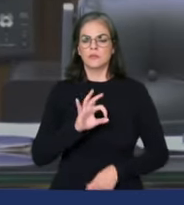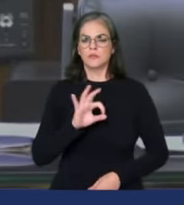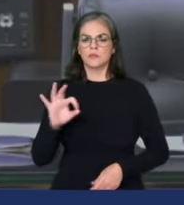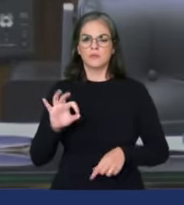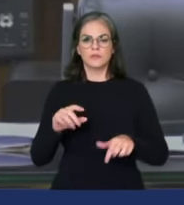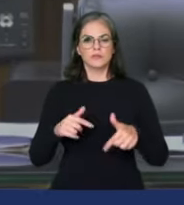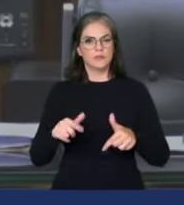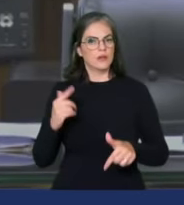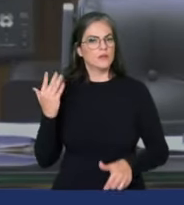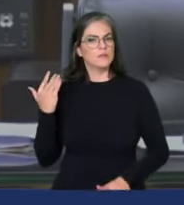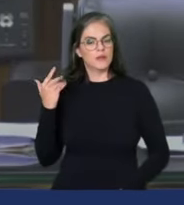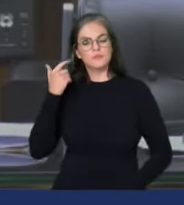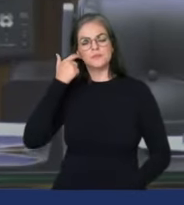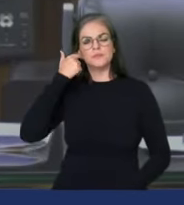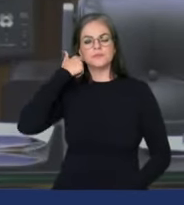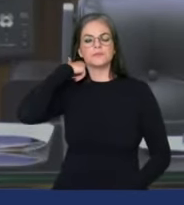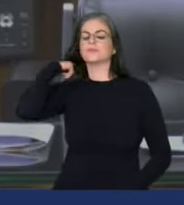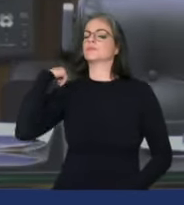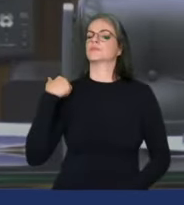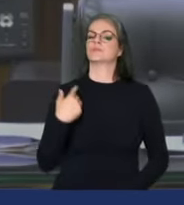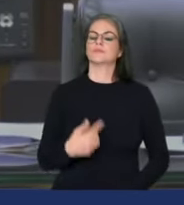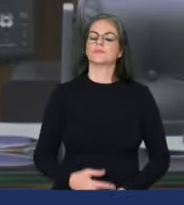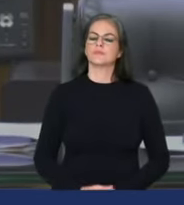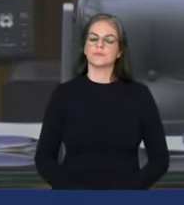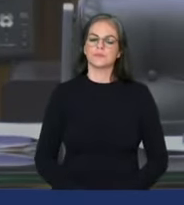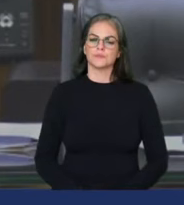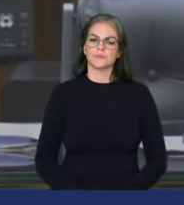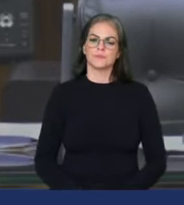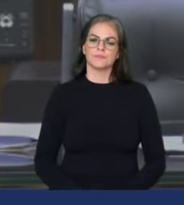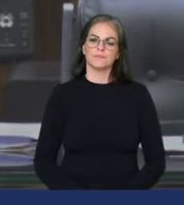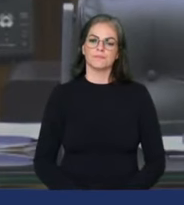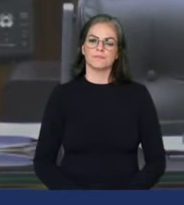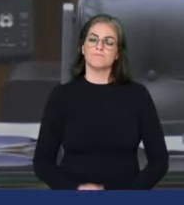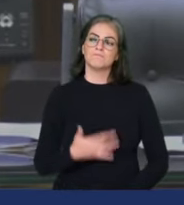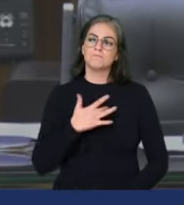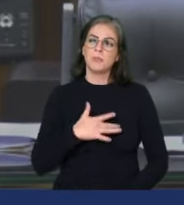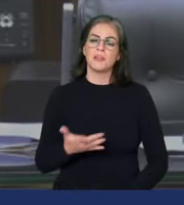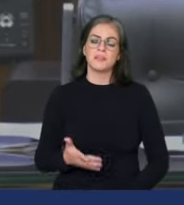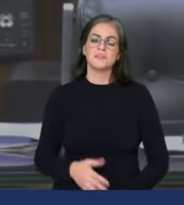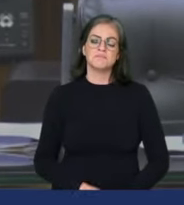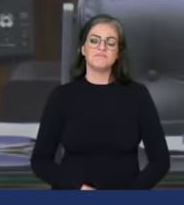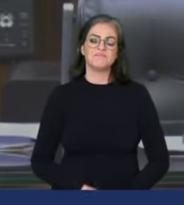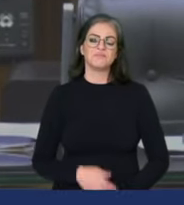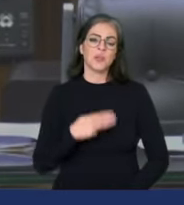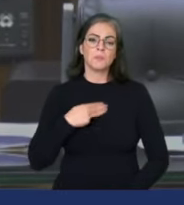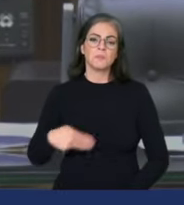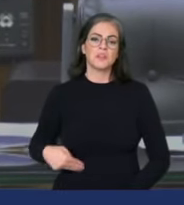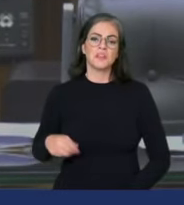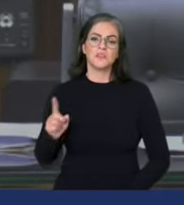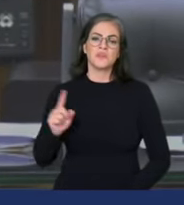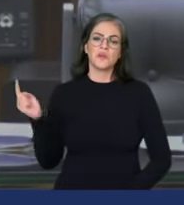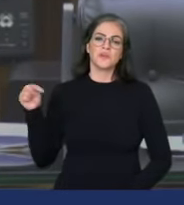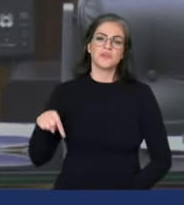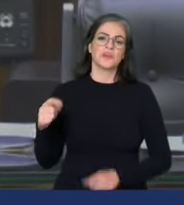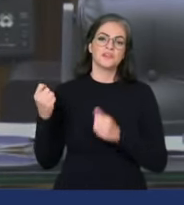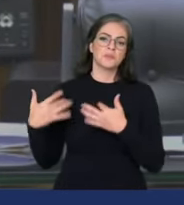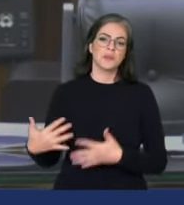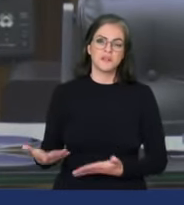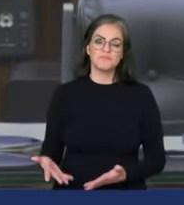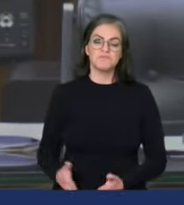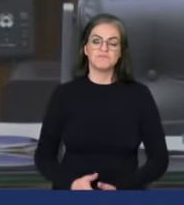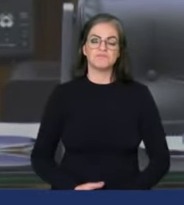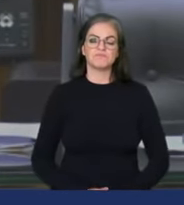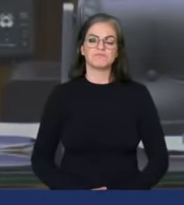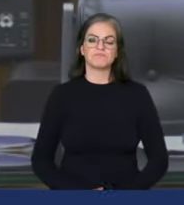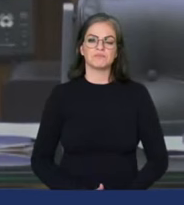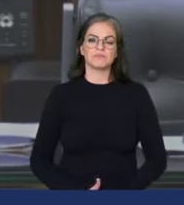trabalho e é uma pena, realmente, que o ministro não venha trazer suas justificativas. O